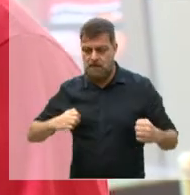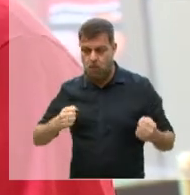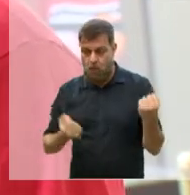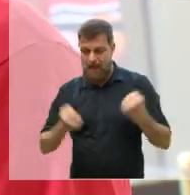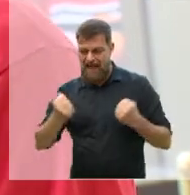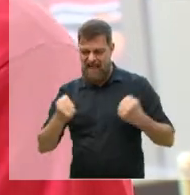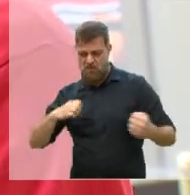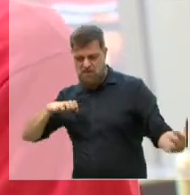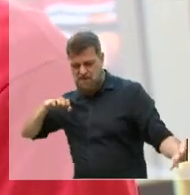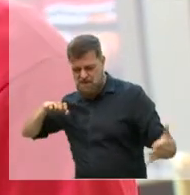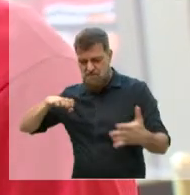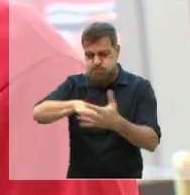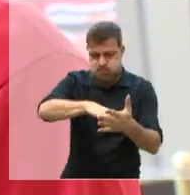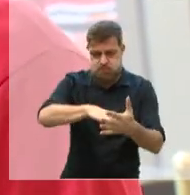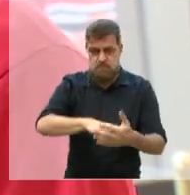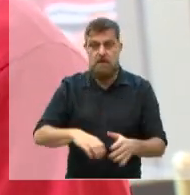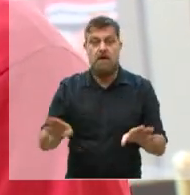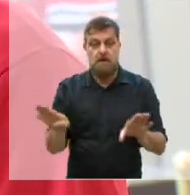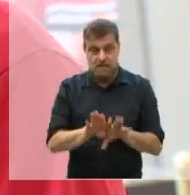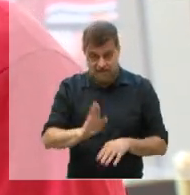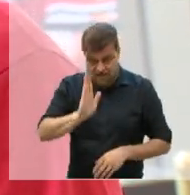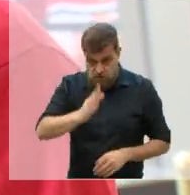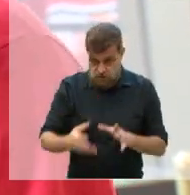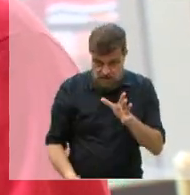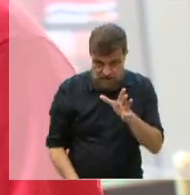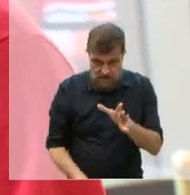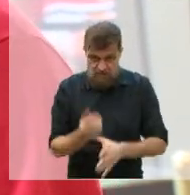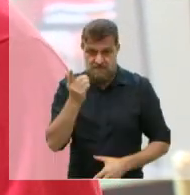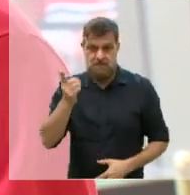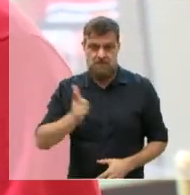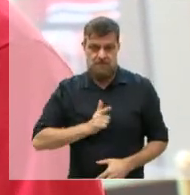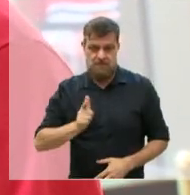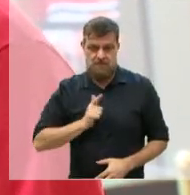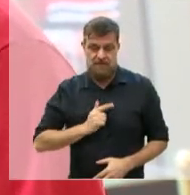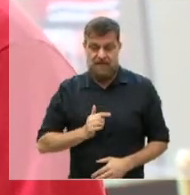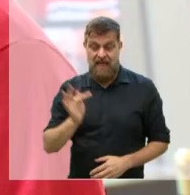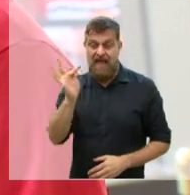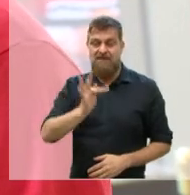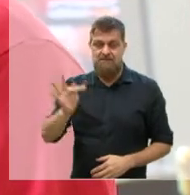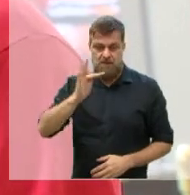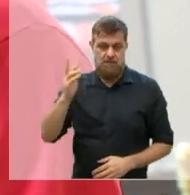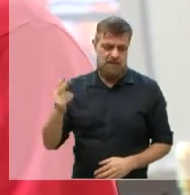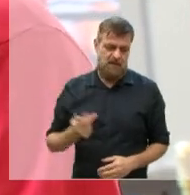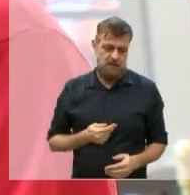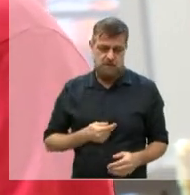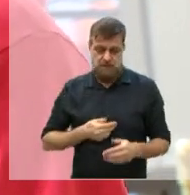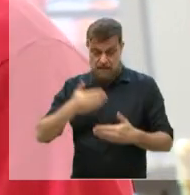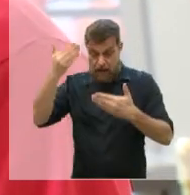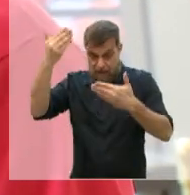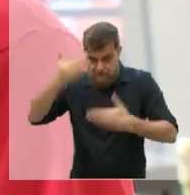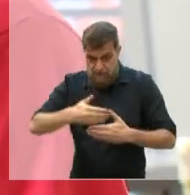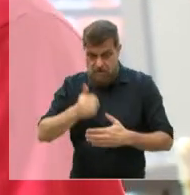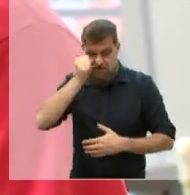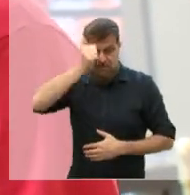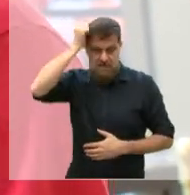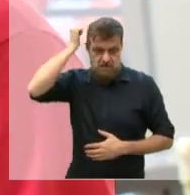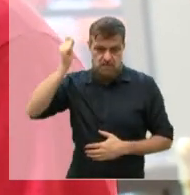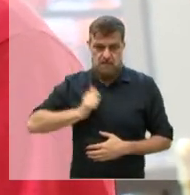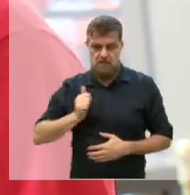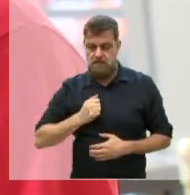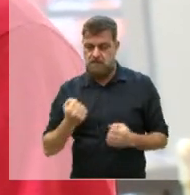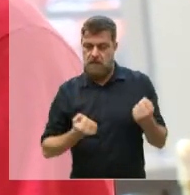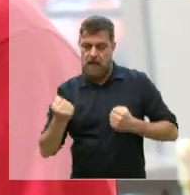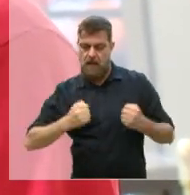Dá, aliás, um assunto recorrente também. Já aconteceu, por exemplo, se ele cobrar FUVEST, cobrar, por exemplo, choque de 2 carros. A perícia foi